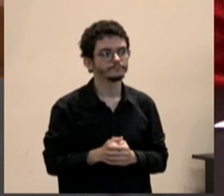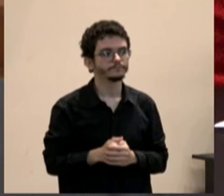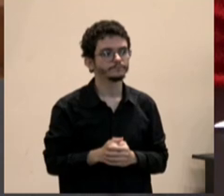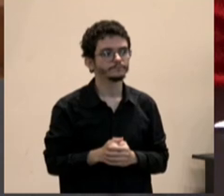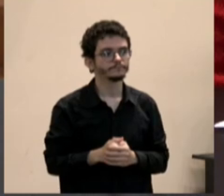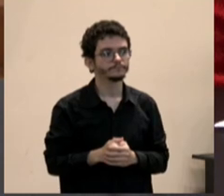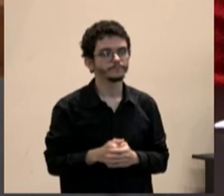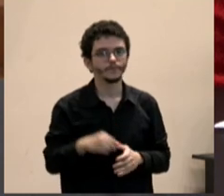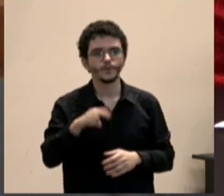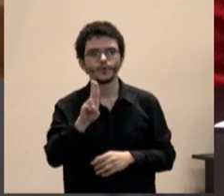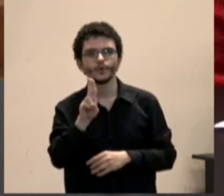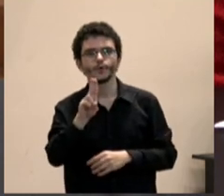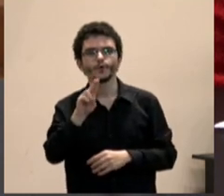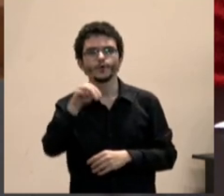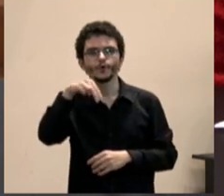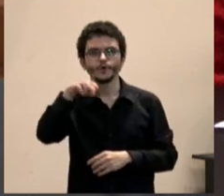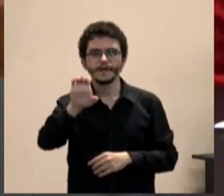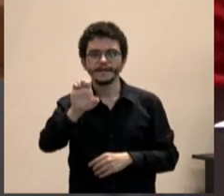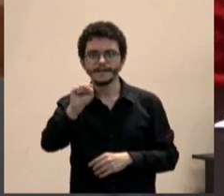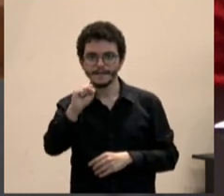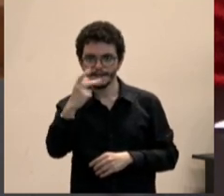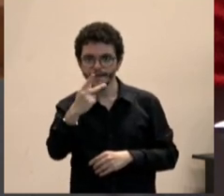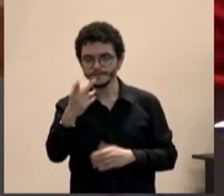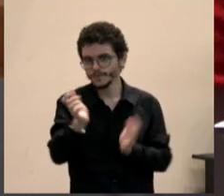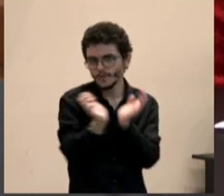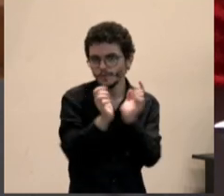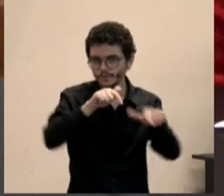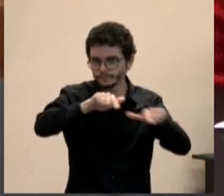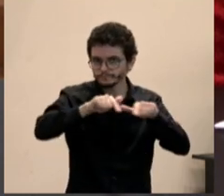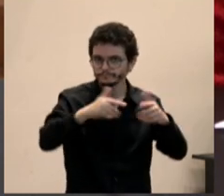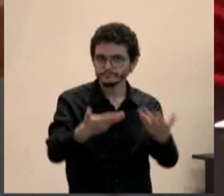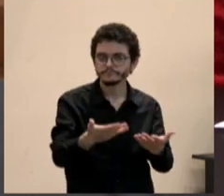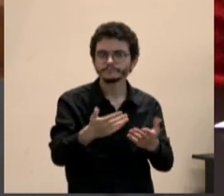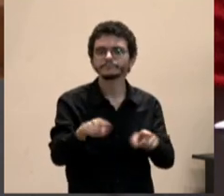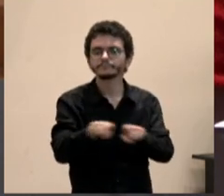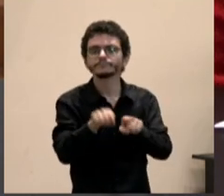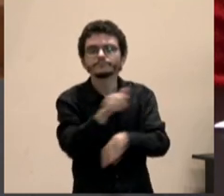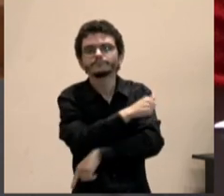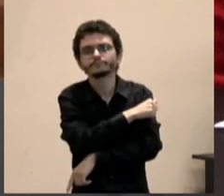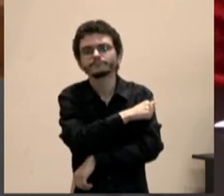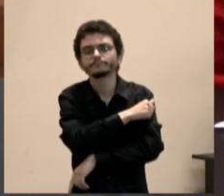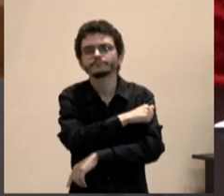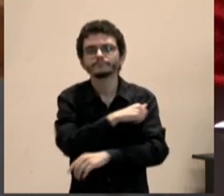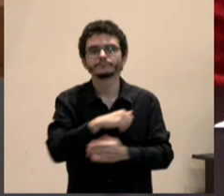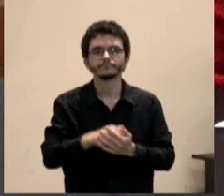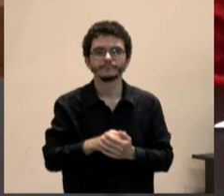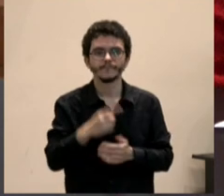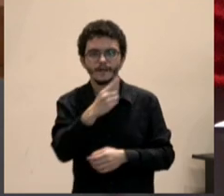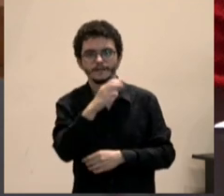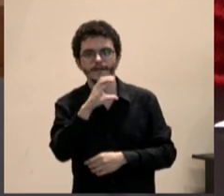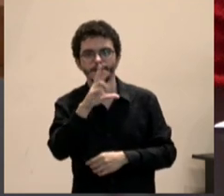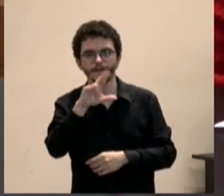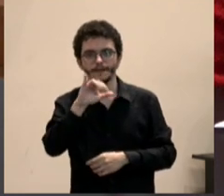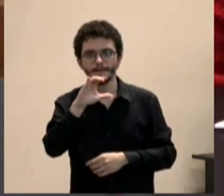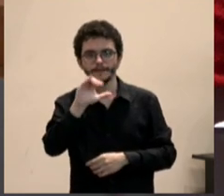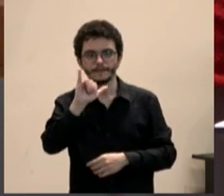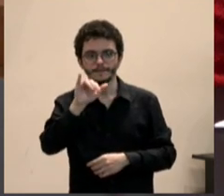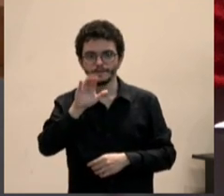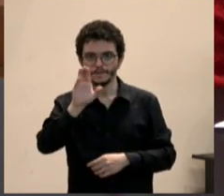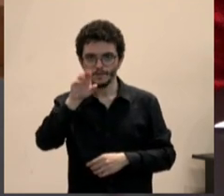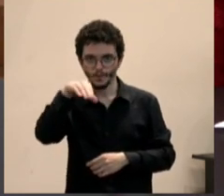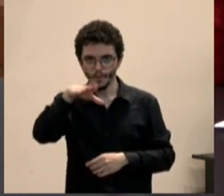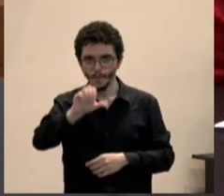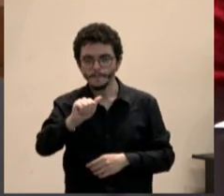na Unesc, com um grupo de trabalhadores e alunos em Criciúma, e